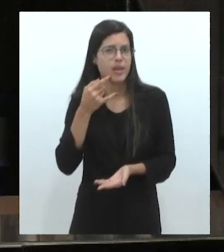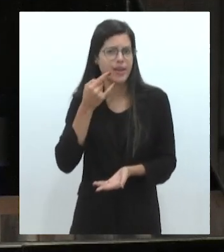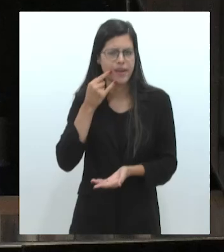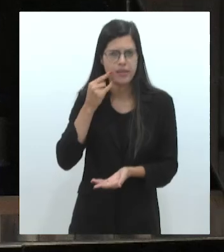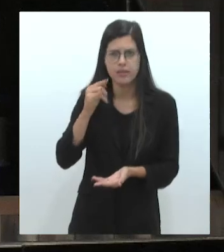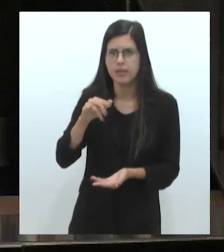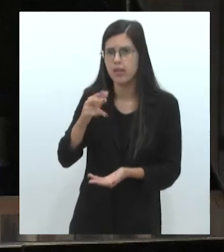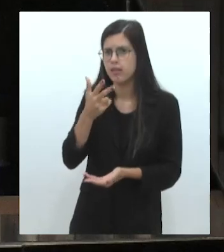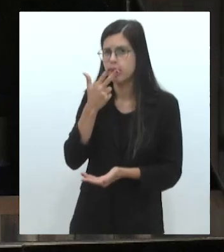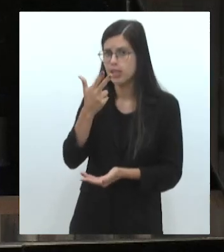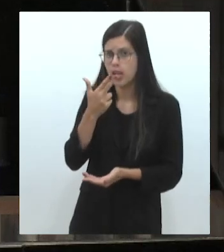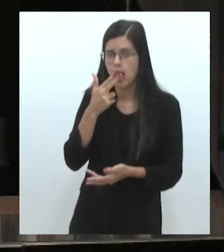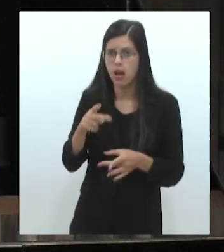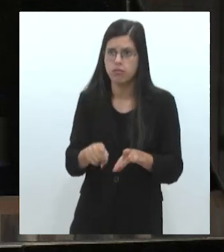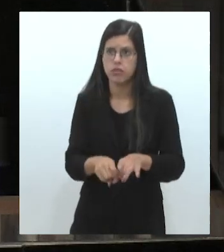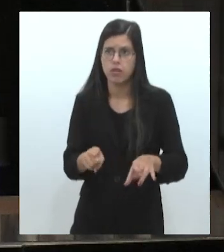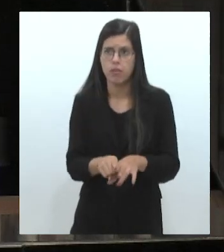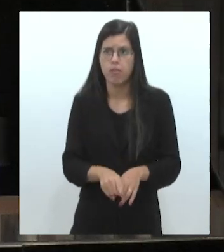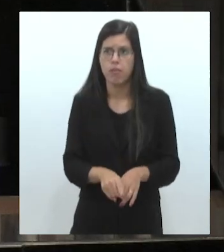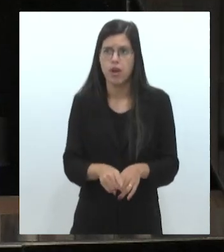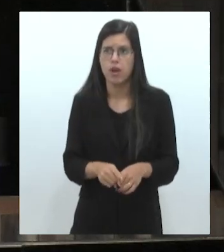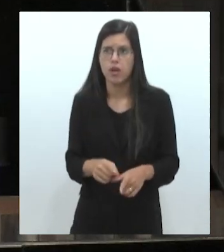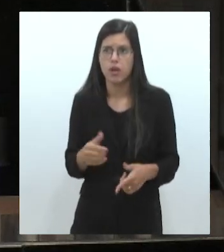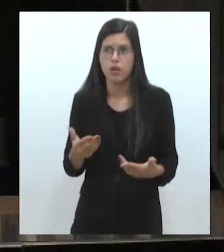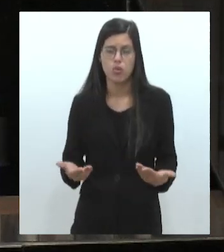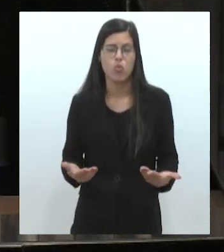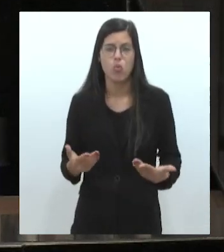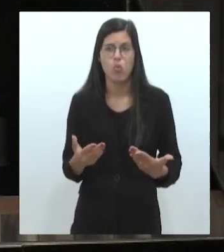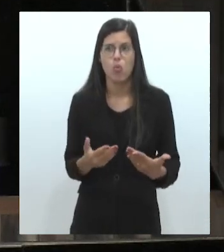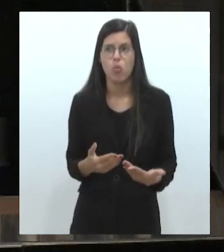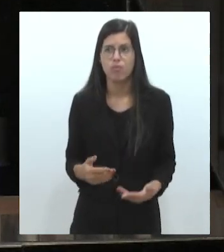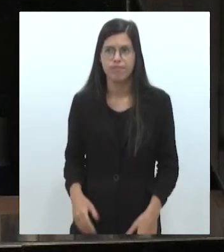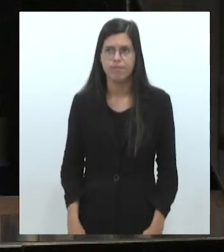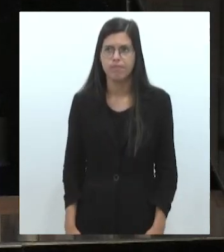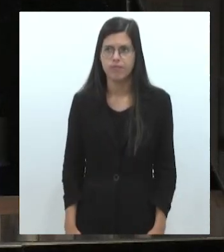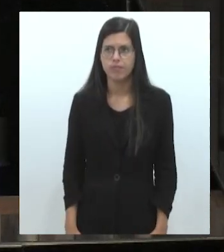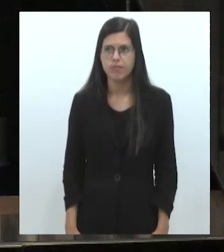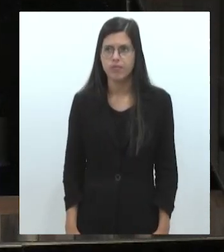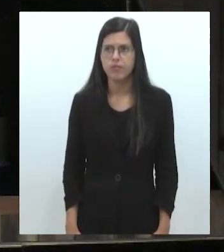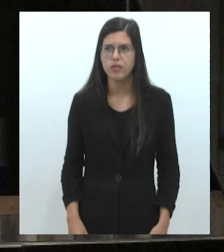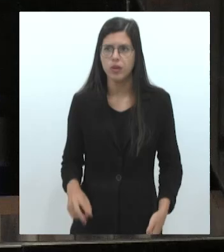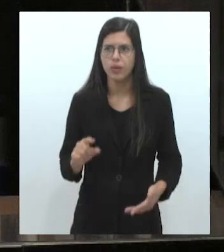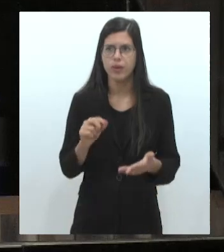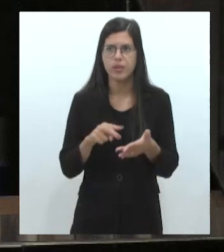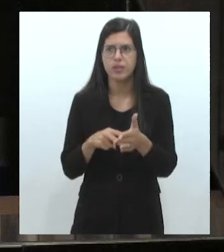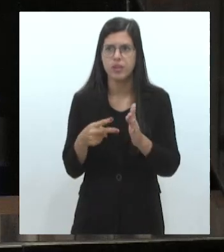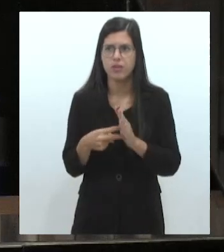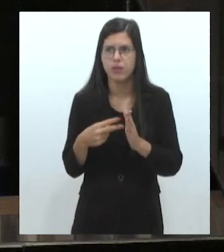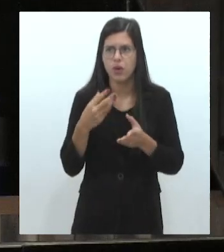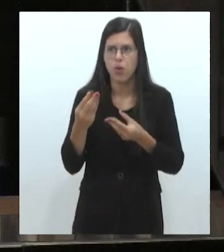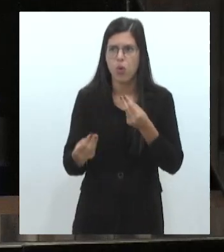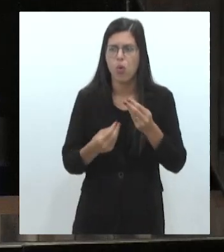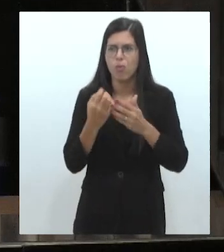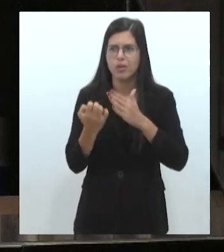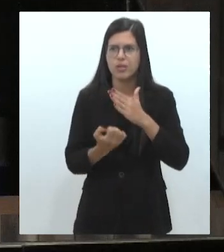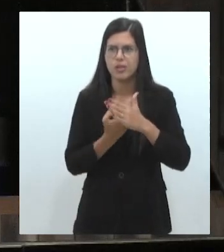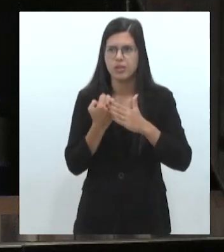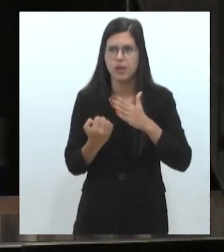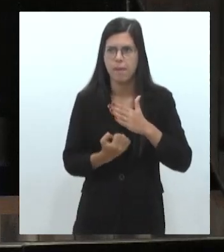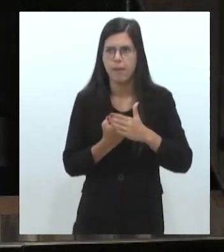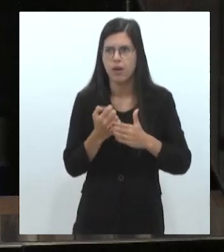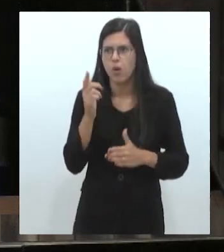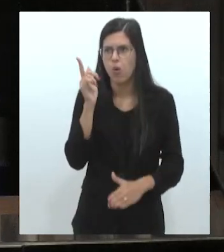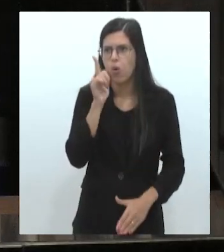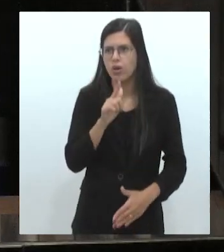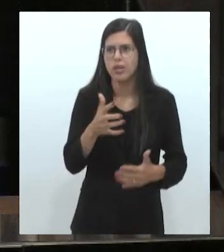maioria do consumo do tabaco hoje no nosso país sequer é lícito. Ou seja, como essas empresas